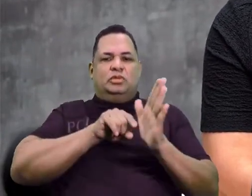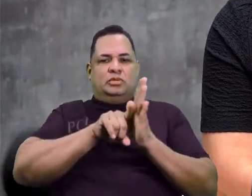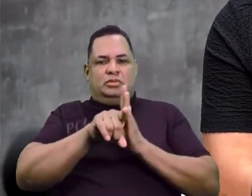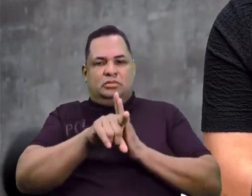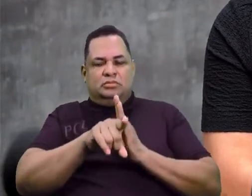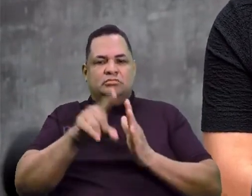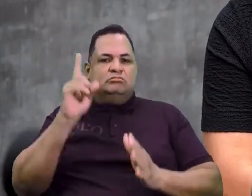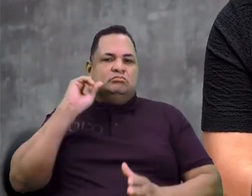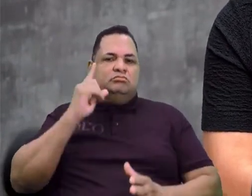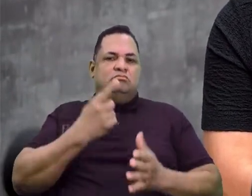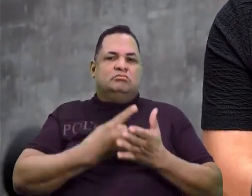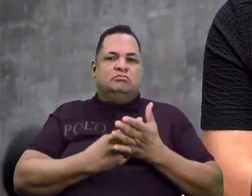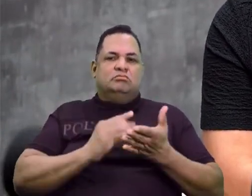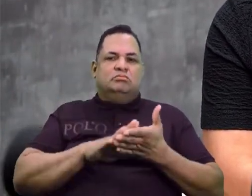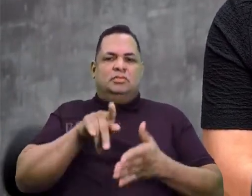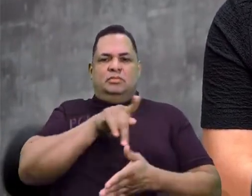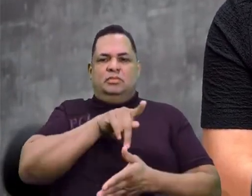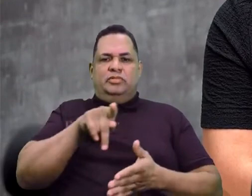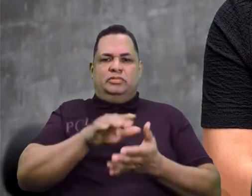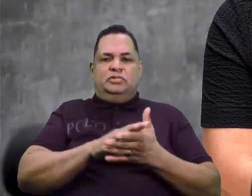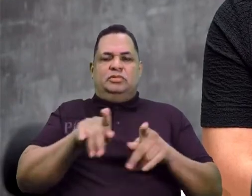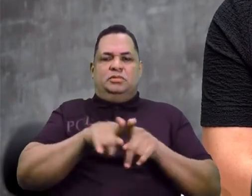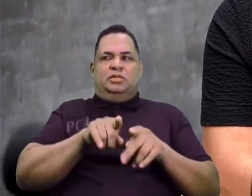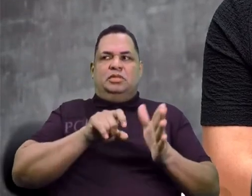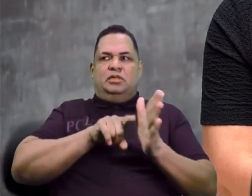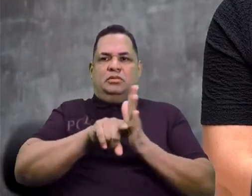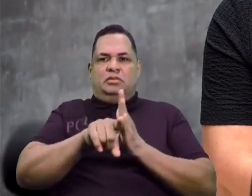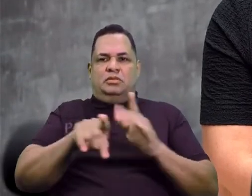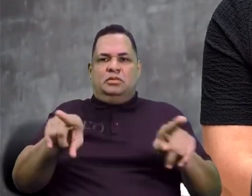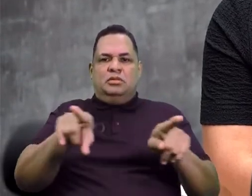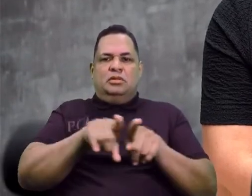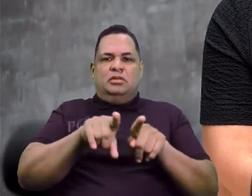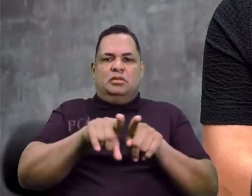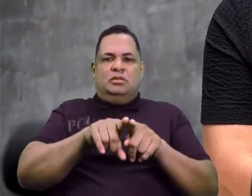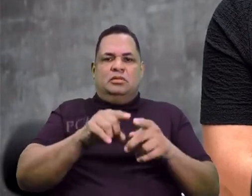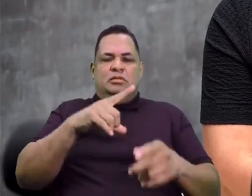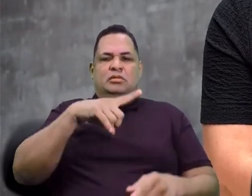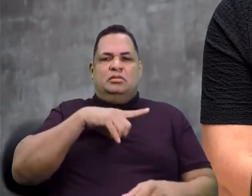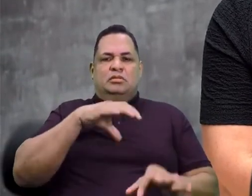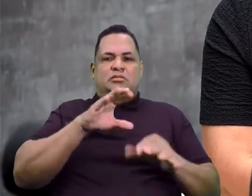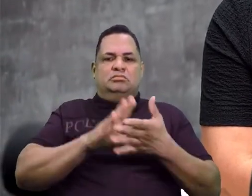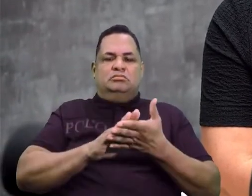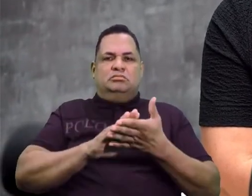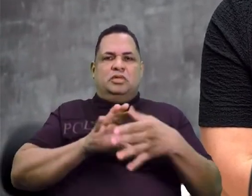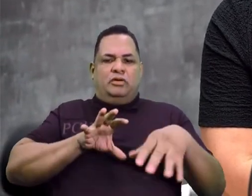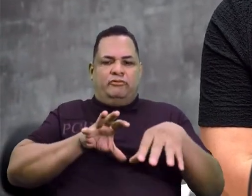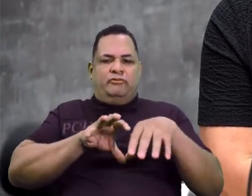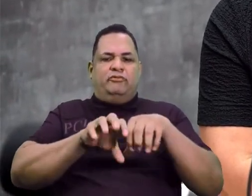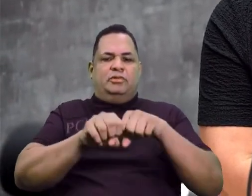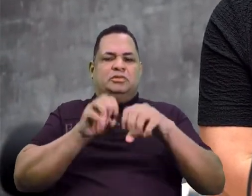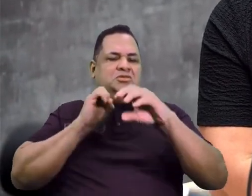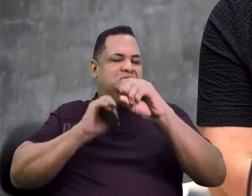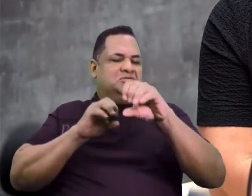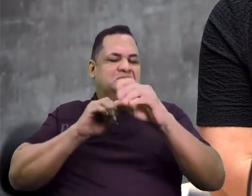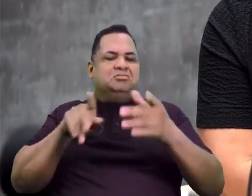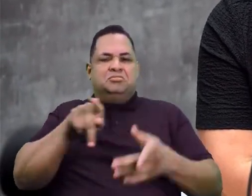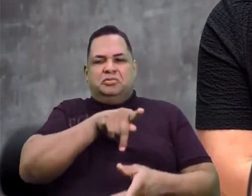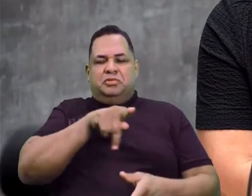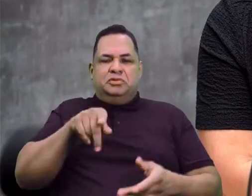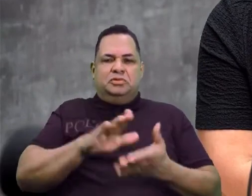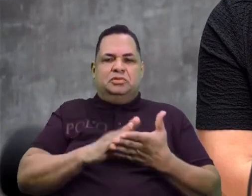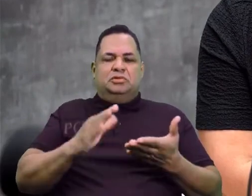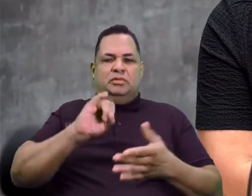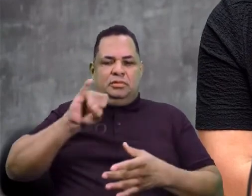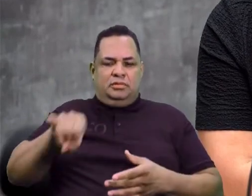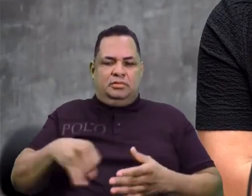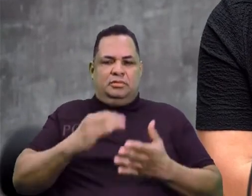os surdos, não só os surdos, professores de Cacoal também, né, que tiveram formação com a professora Elielza, né? Já